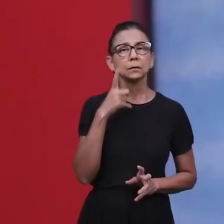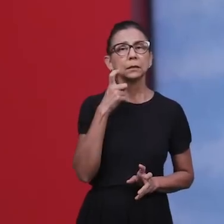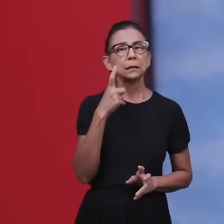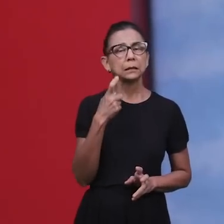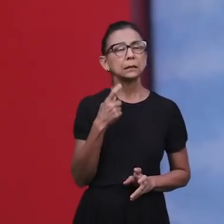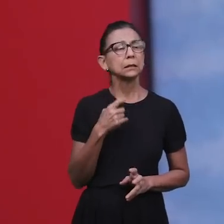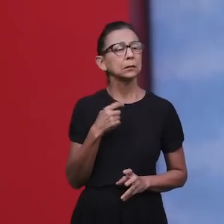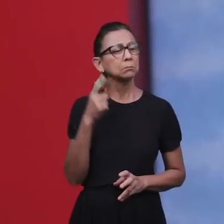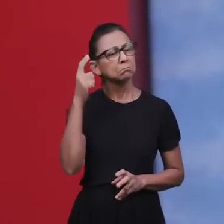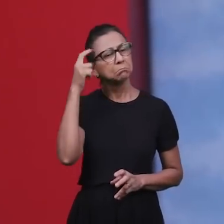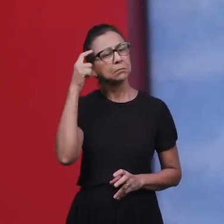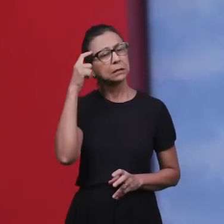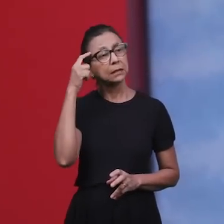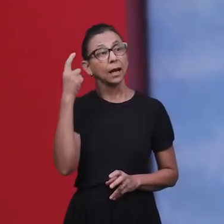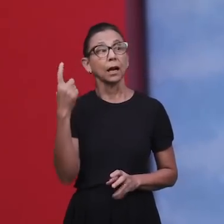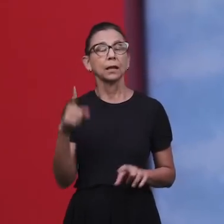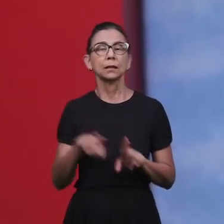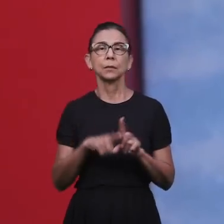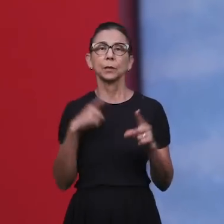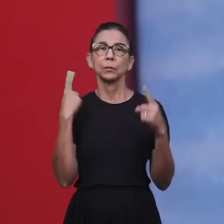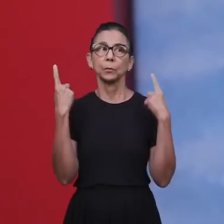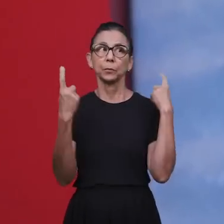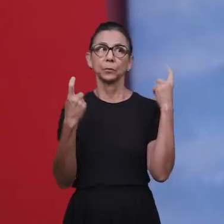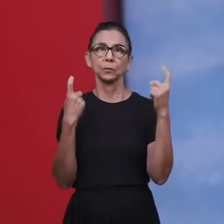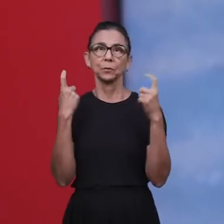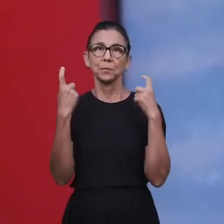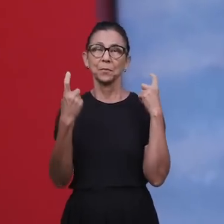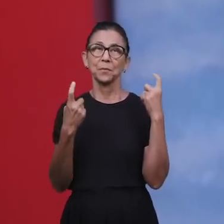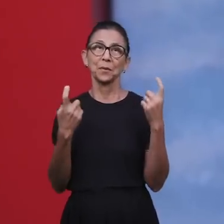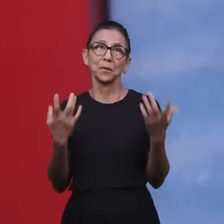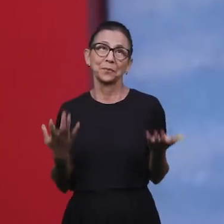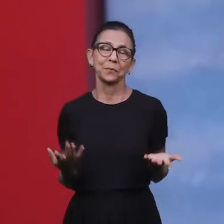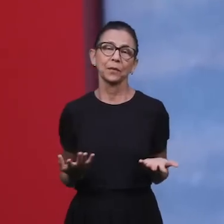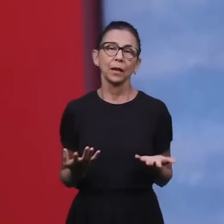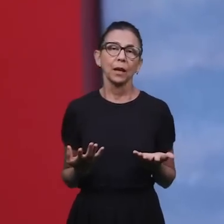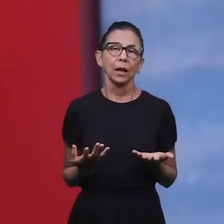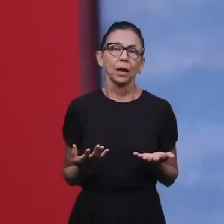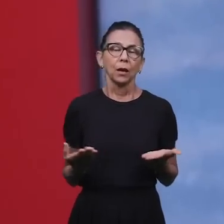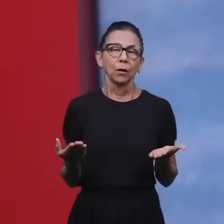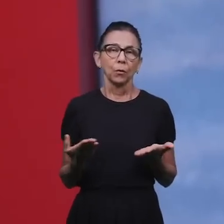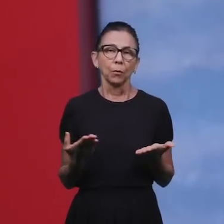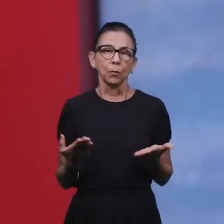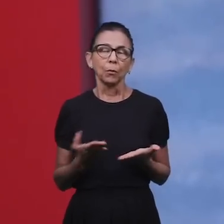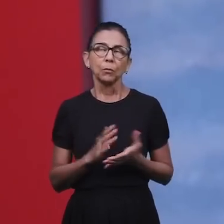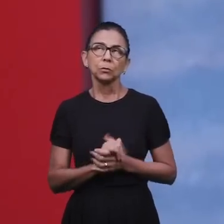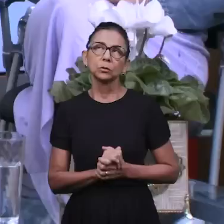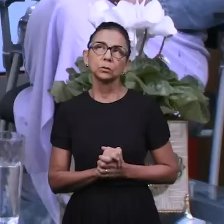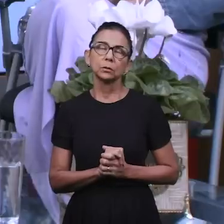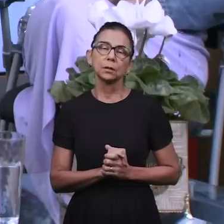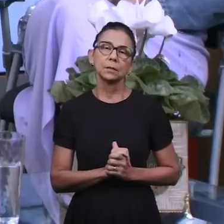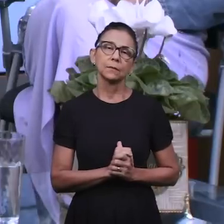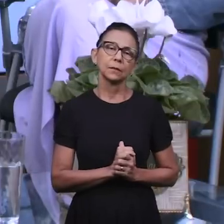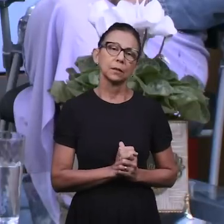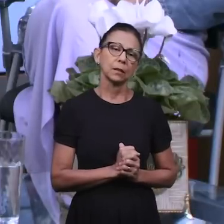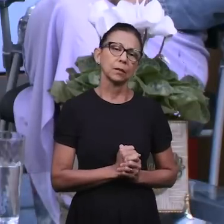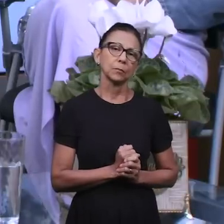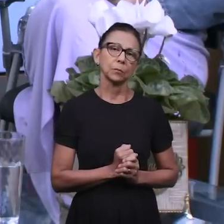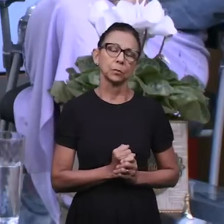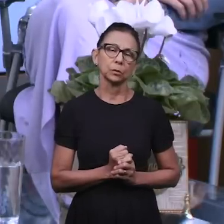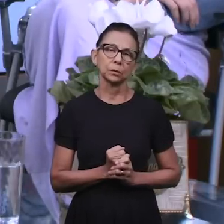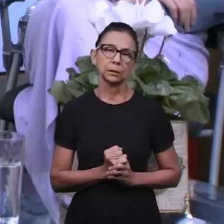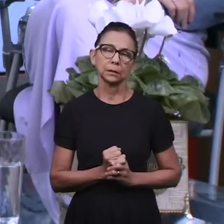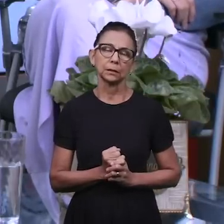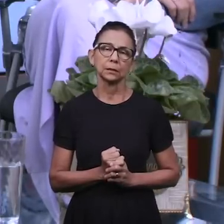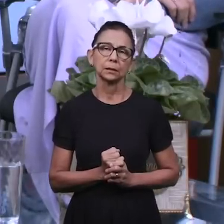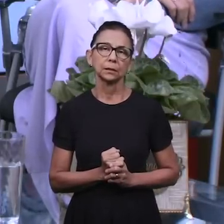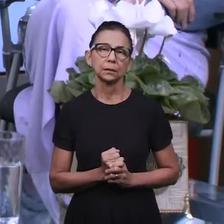chamou a atenção e, ao mesmo tempo, me preocupou muito. Porque hoje a gente veio aqui trazer um assunto desse, que não